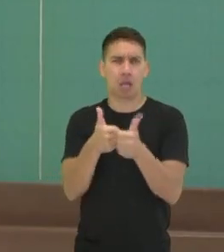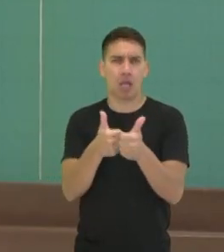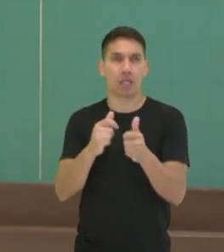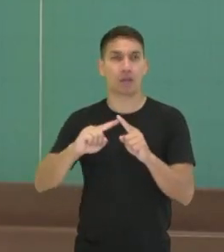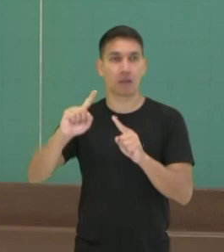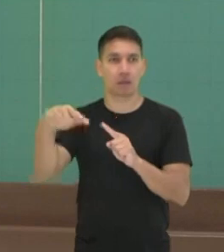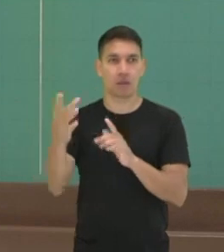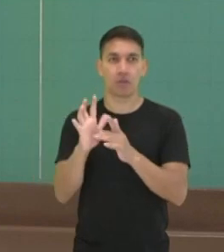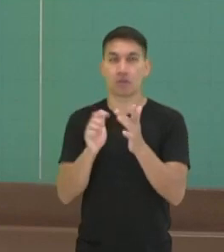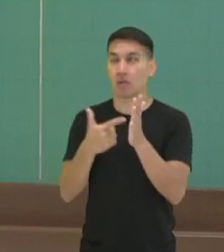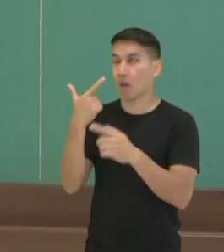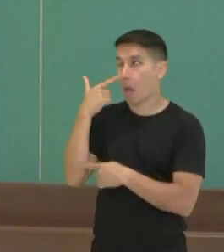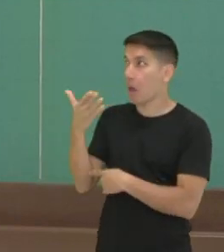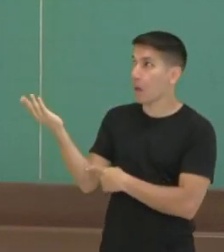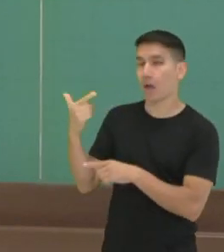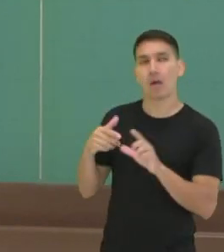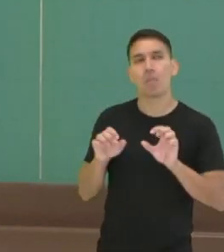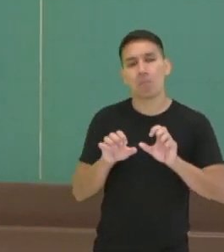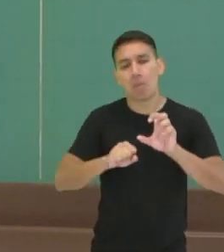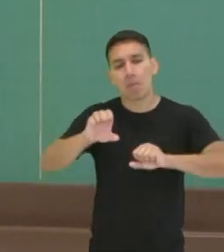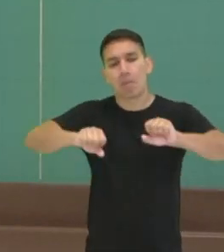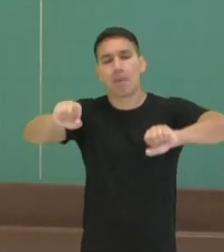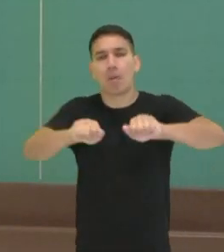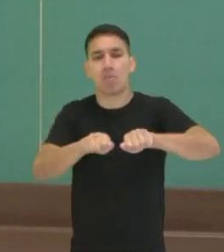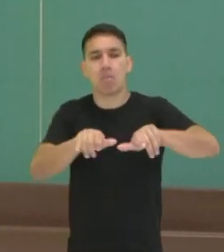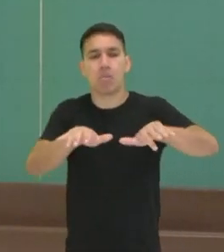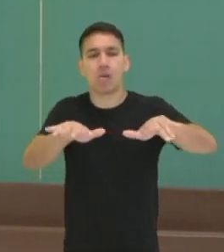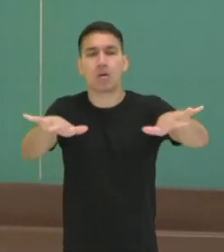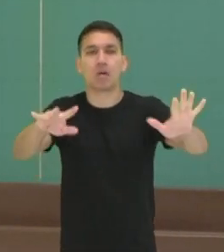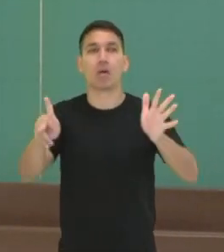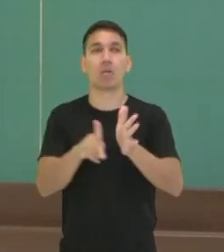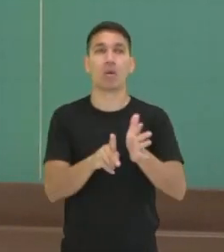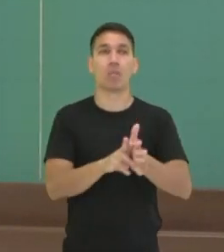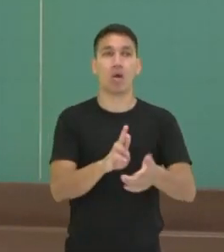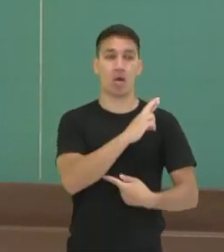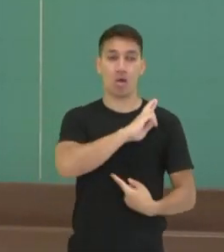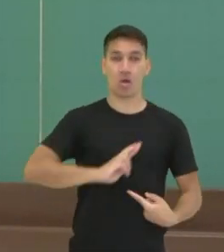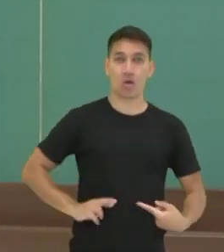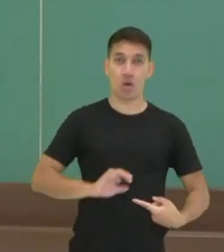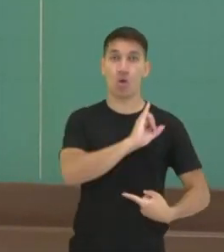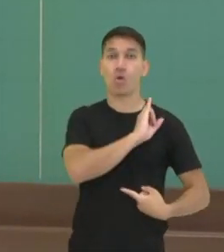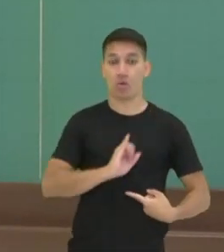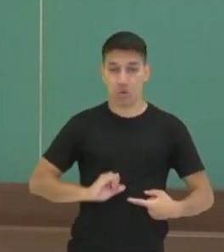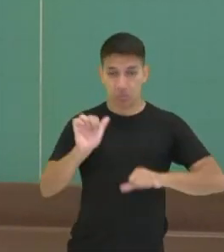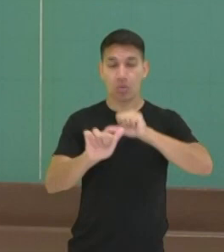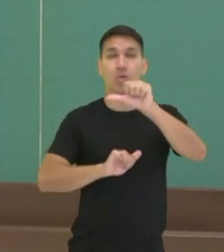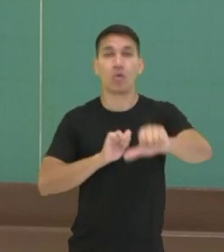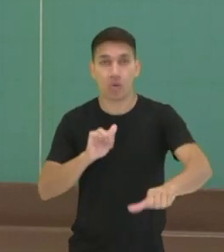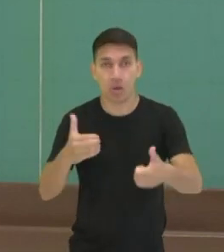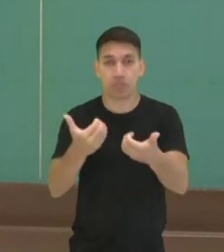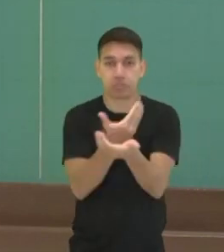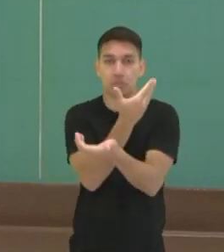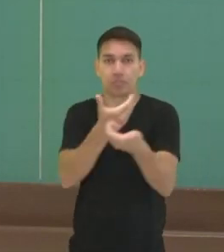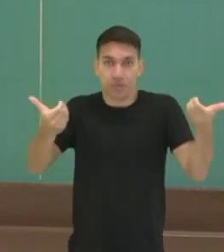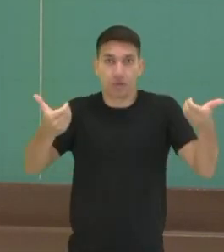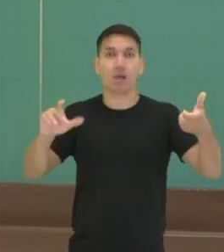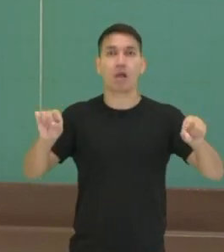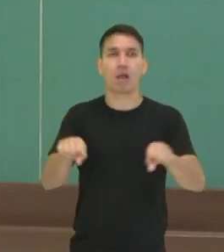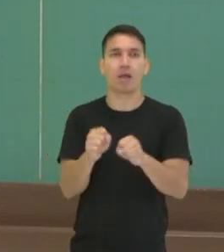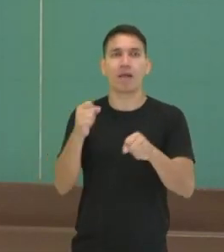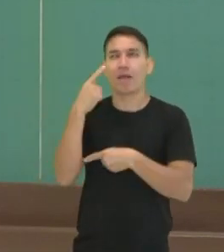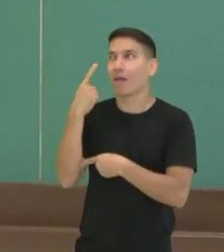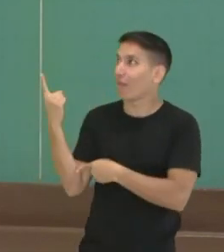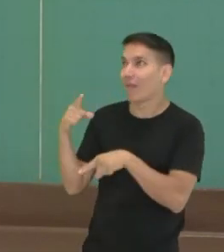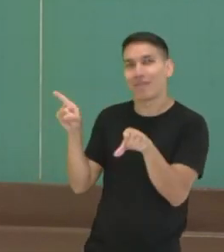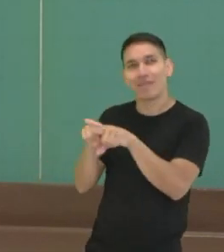nesse gráfico você vai ter uma evolução. Roma como república, depois como império, depois com a divisão e depois a expansão do